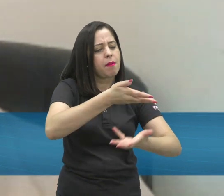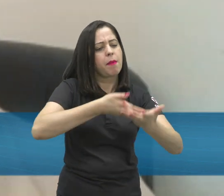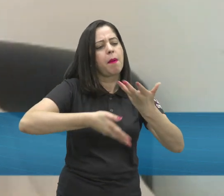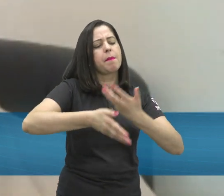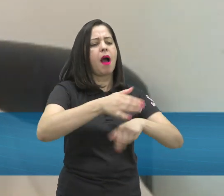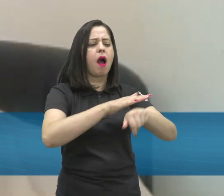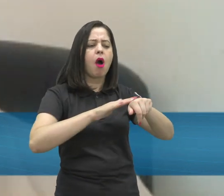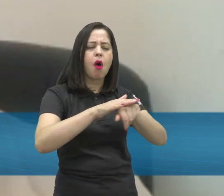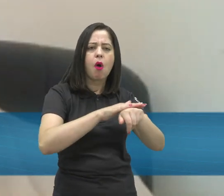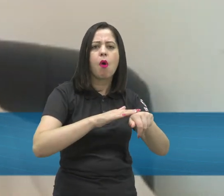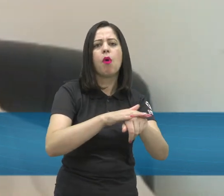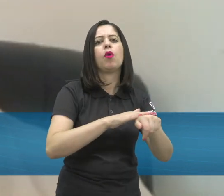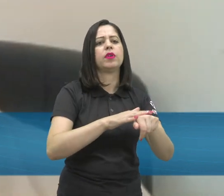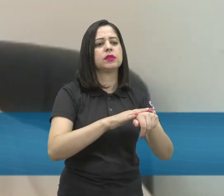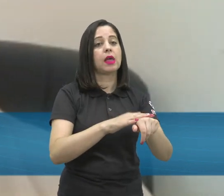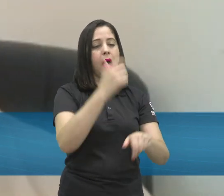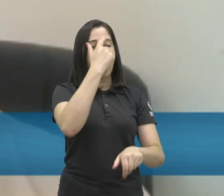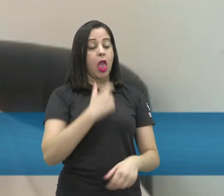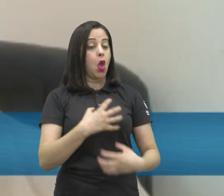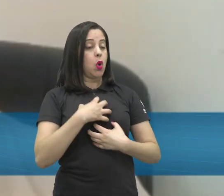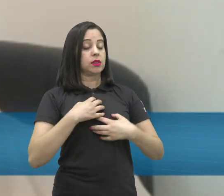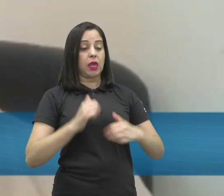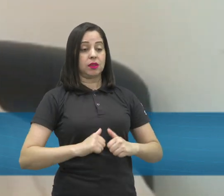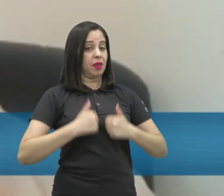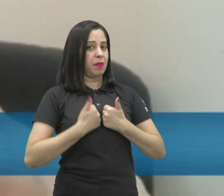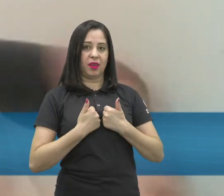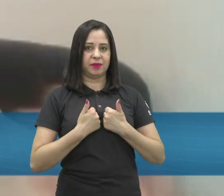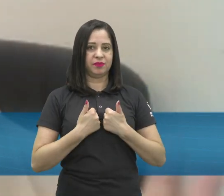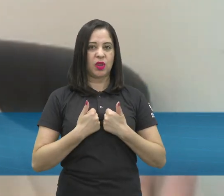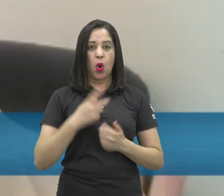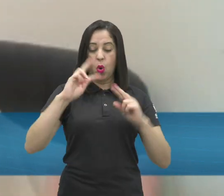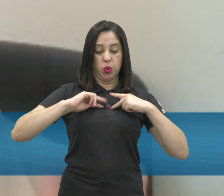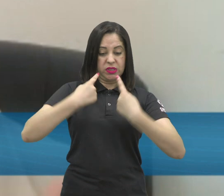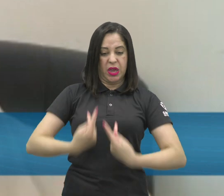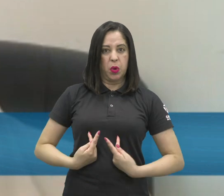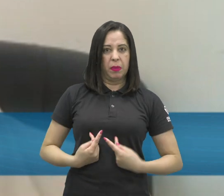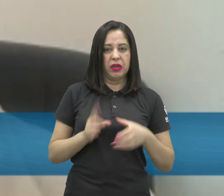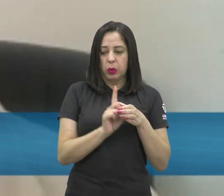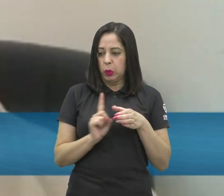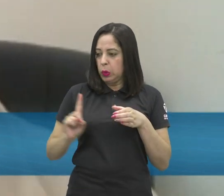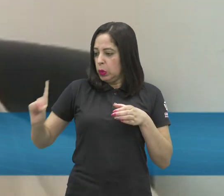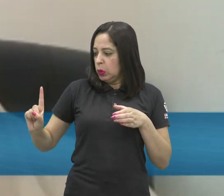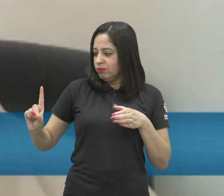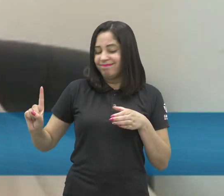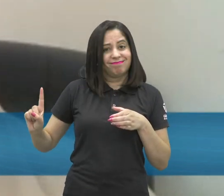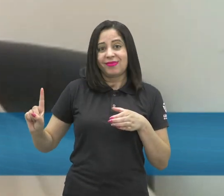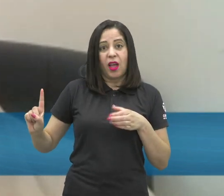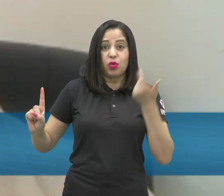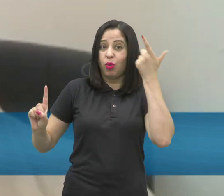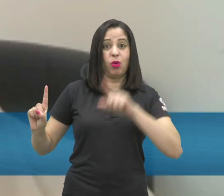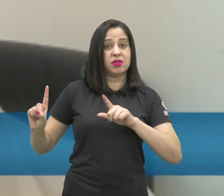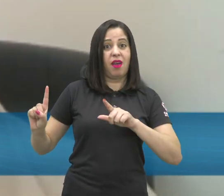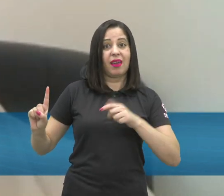positiva e favorecendo as pessoas, isso me alimenta, porque o ser humano ele é social, a gente não consegue viver sem a socialidade. Então, quando estamos nessa comunhão